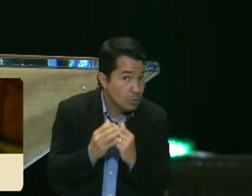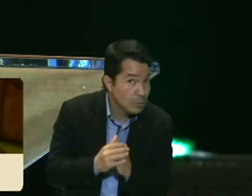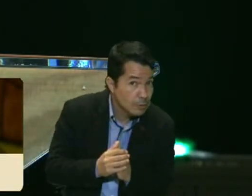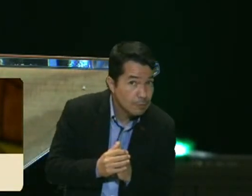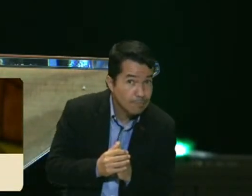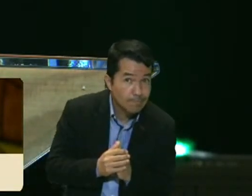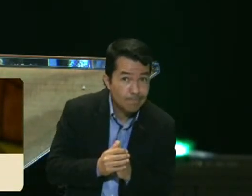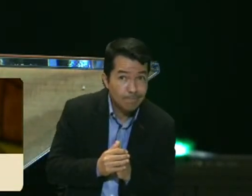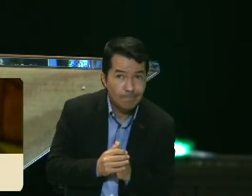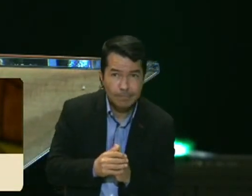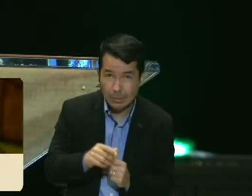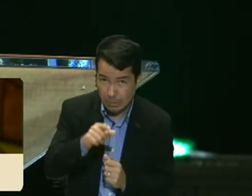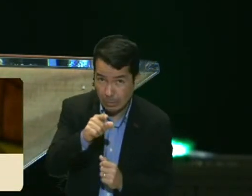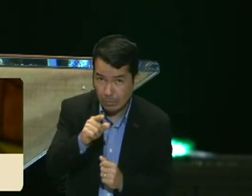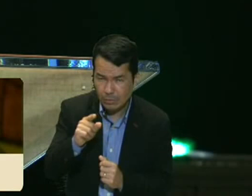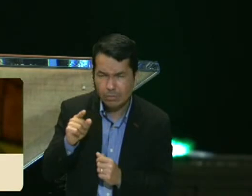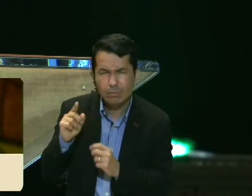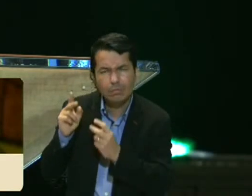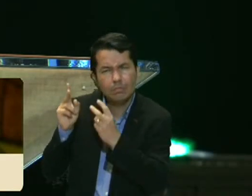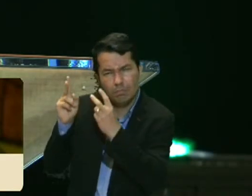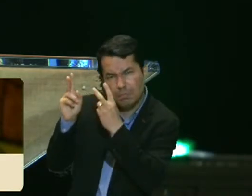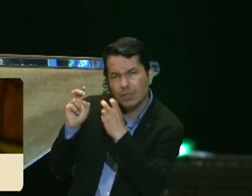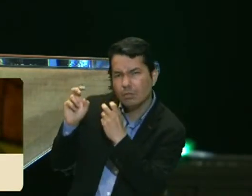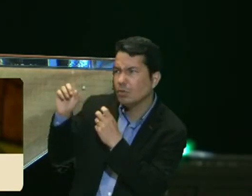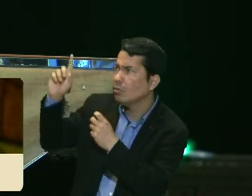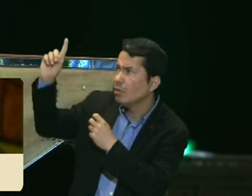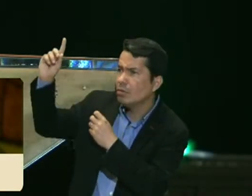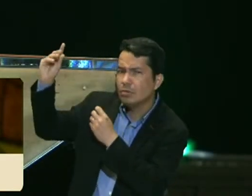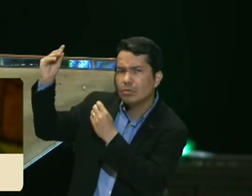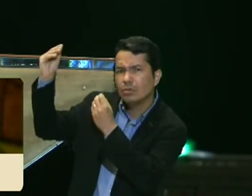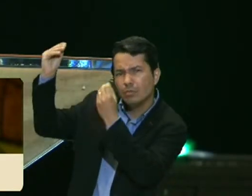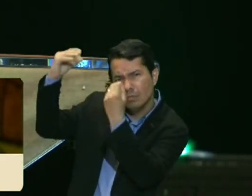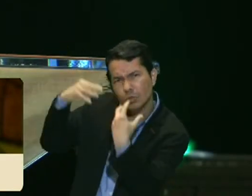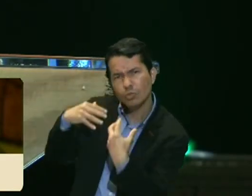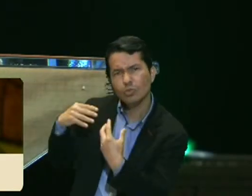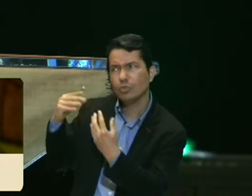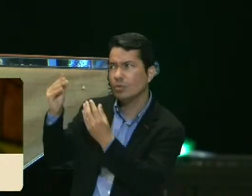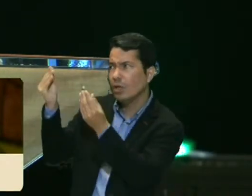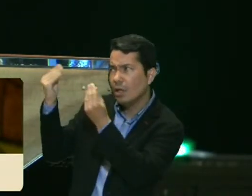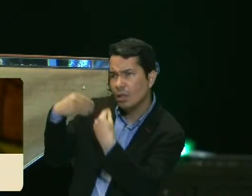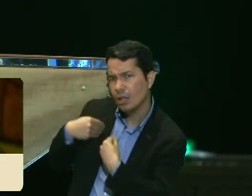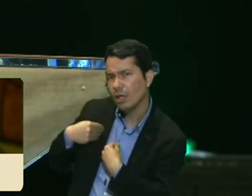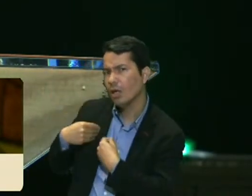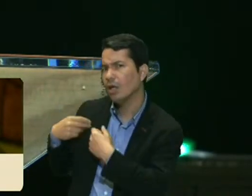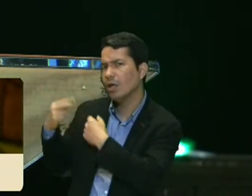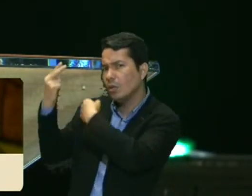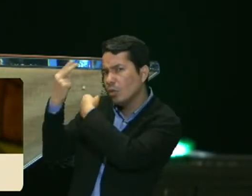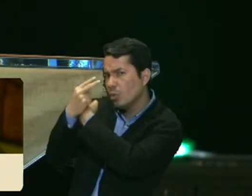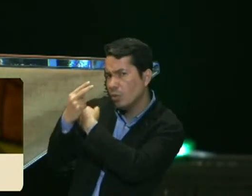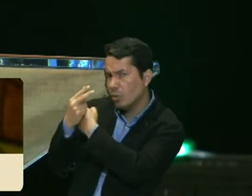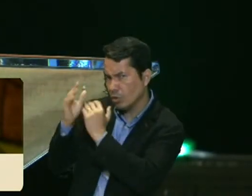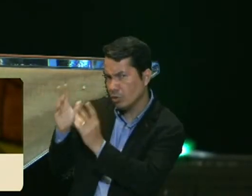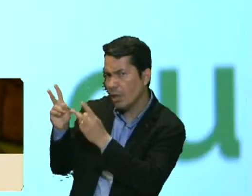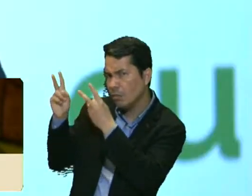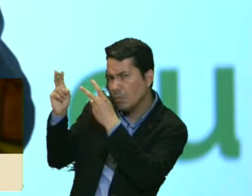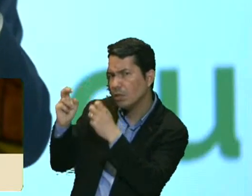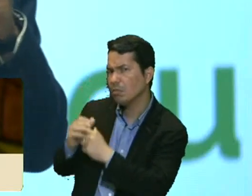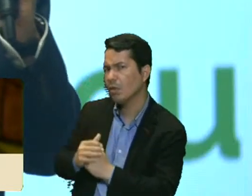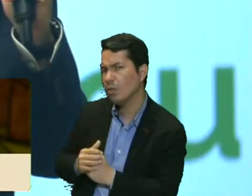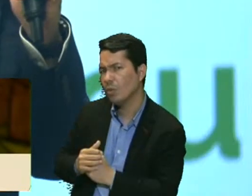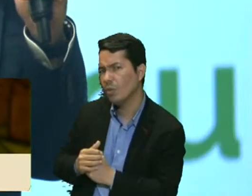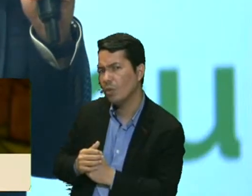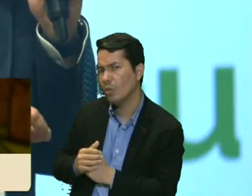atos de bondade e cuidado de Deus, mesmo no momento que você está vivendo? Você consegue ser